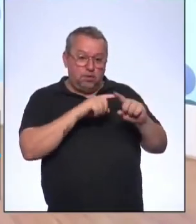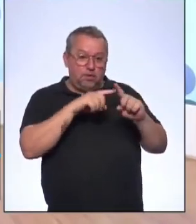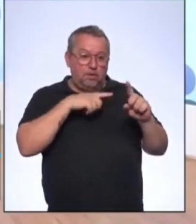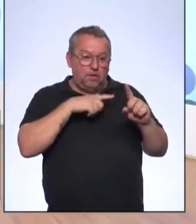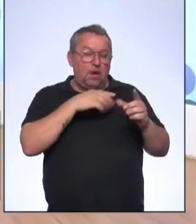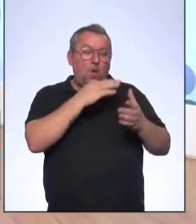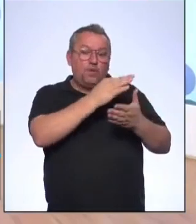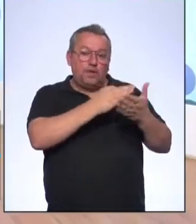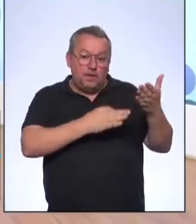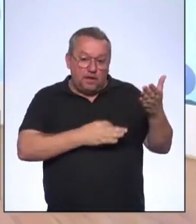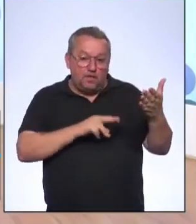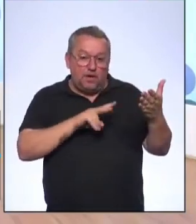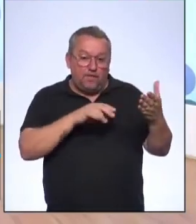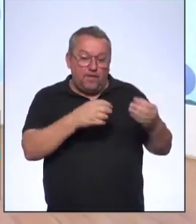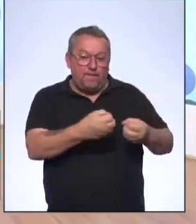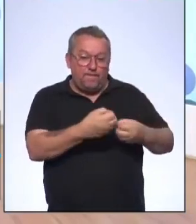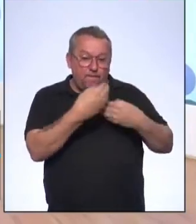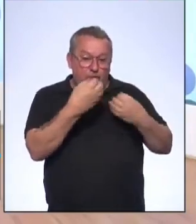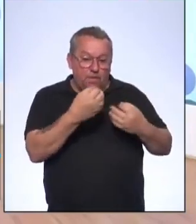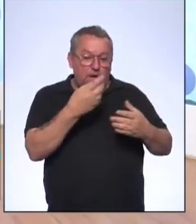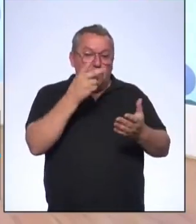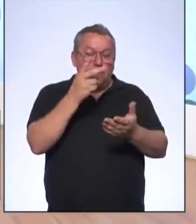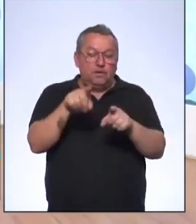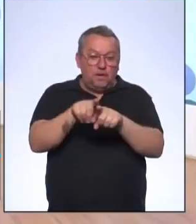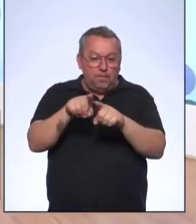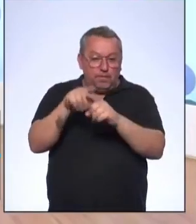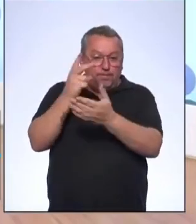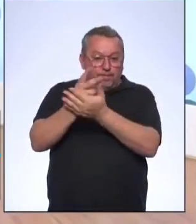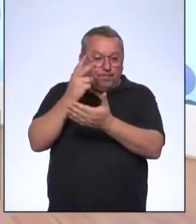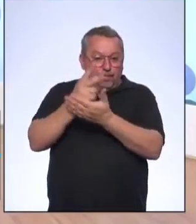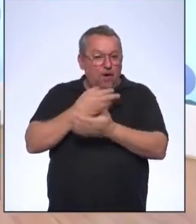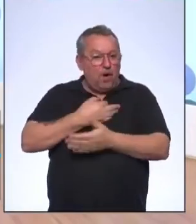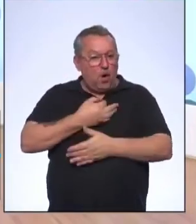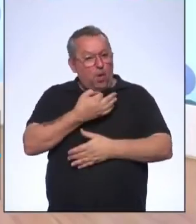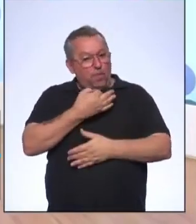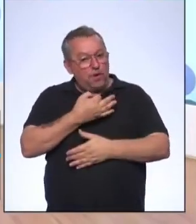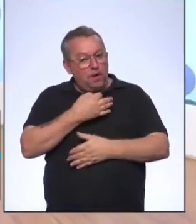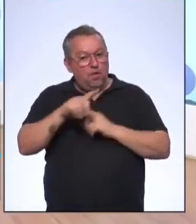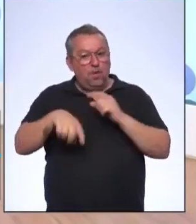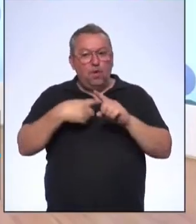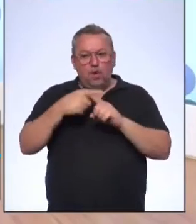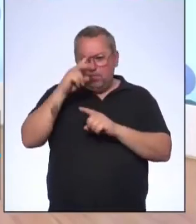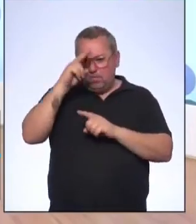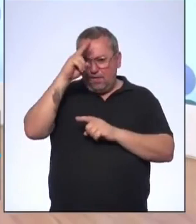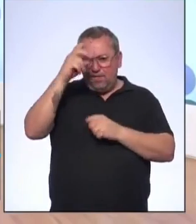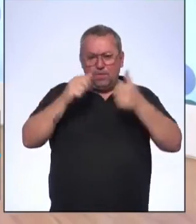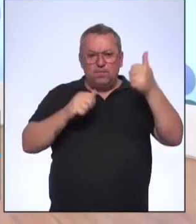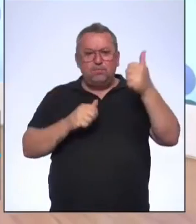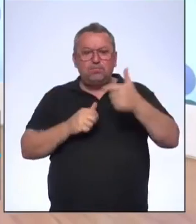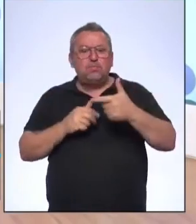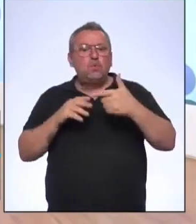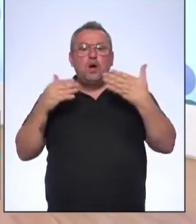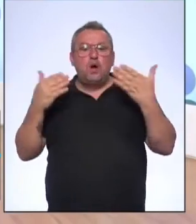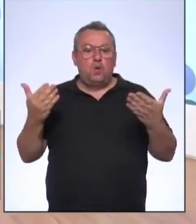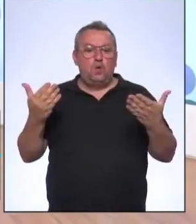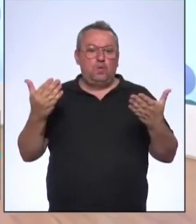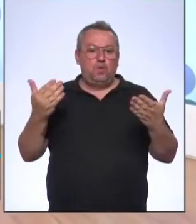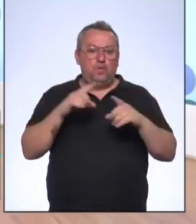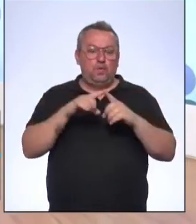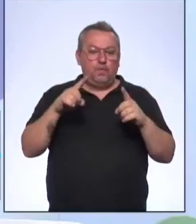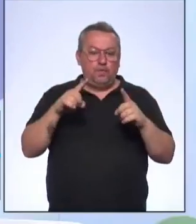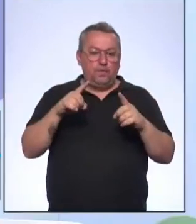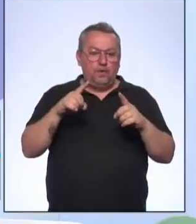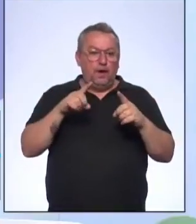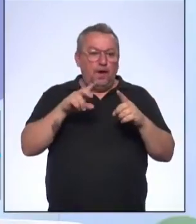um texto que ele vai informar e, ao mesmo tempo, conter a opinião. O que é mais forte, né? Isso. O tipo textual ele